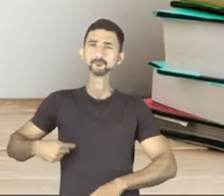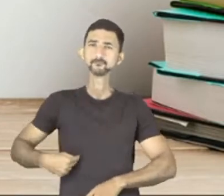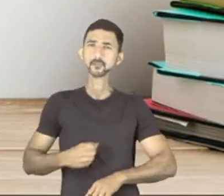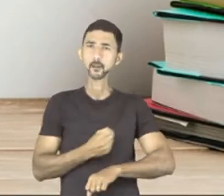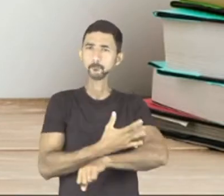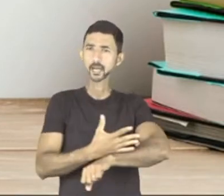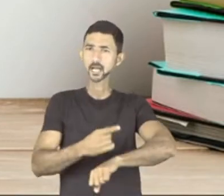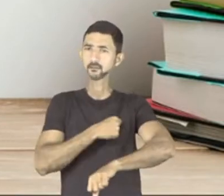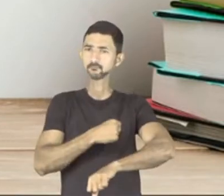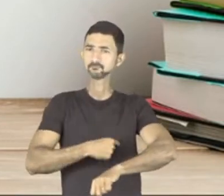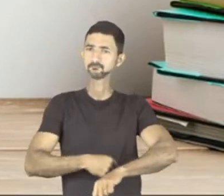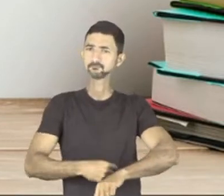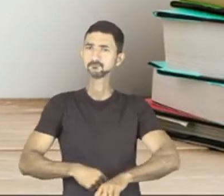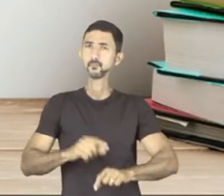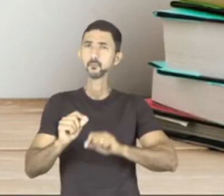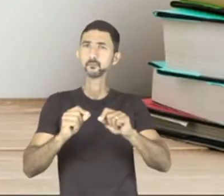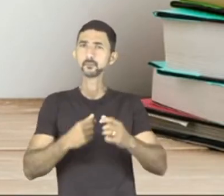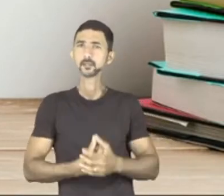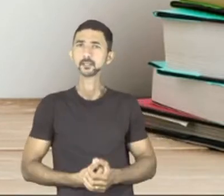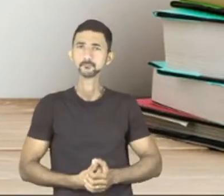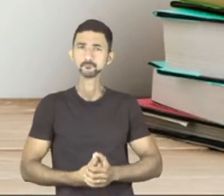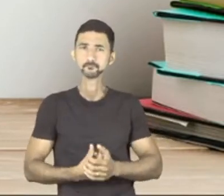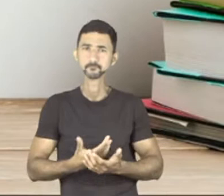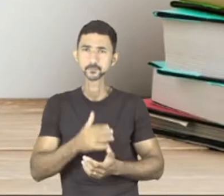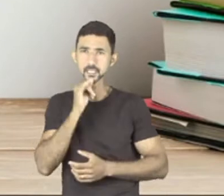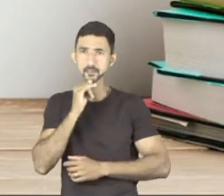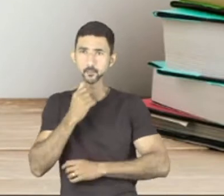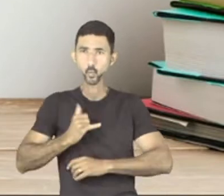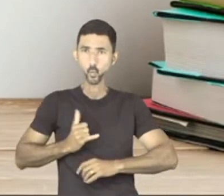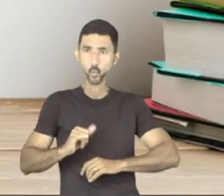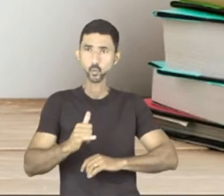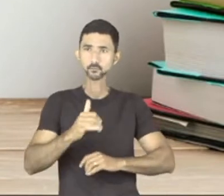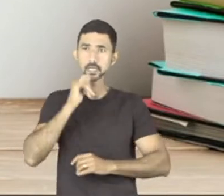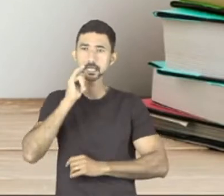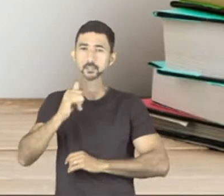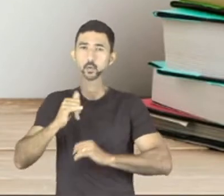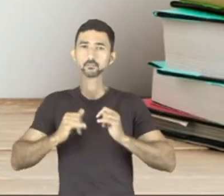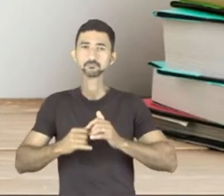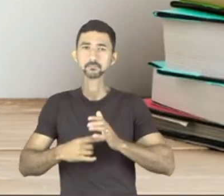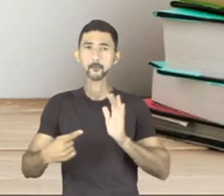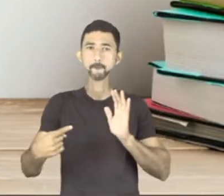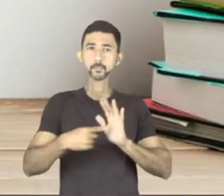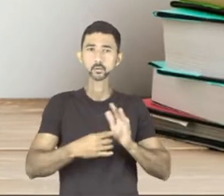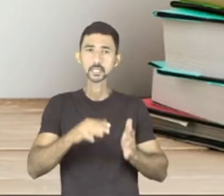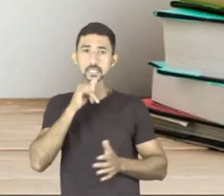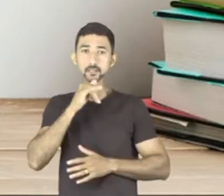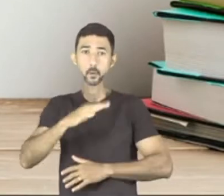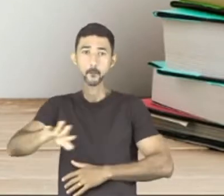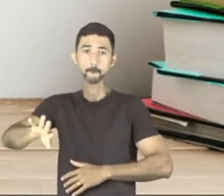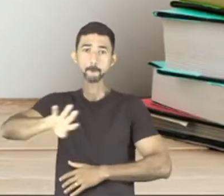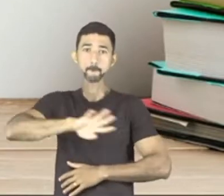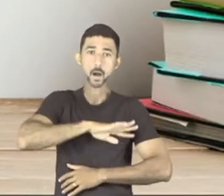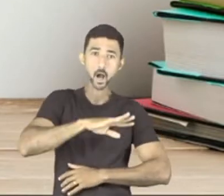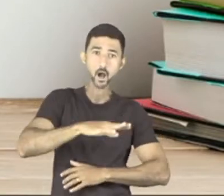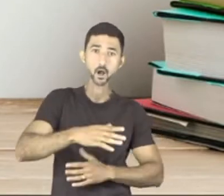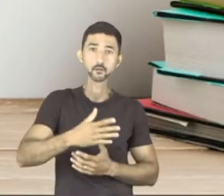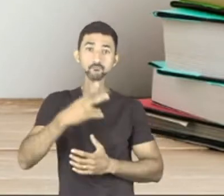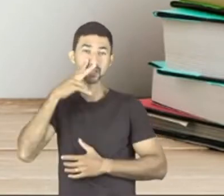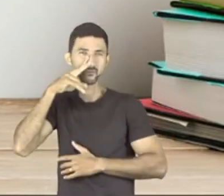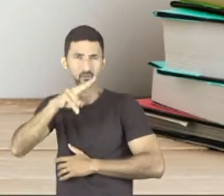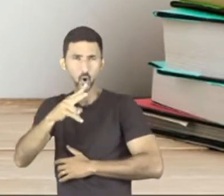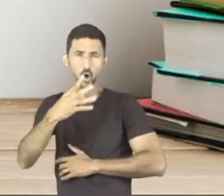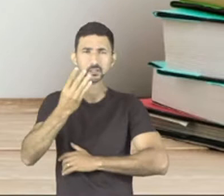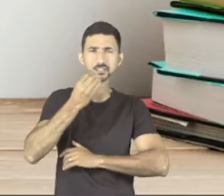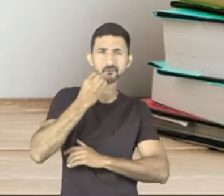bolinhas, elas são sensores eletrônicos que servem para marcar a pontuação de acordo com a intensidade do